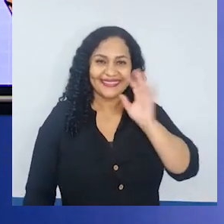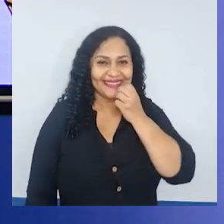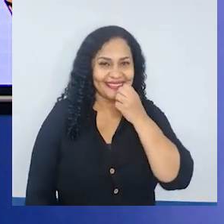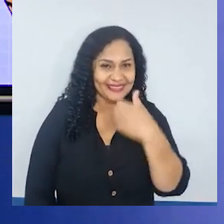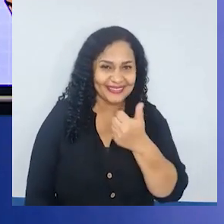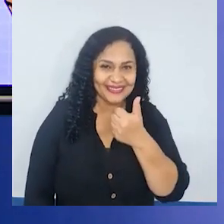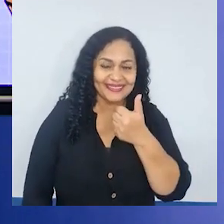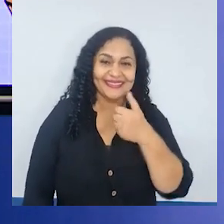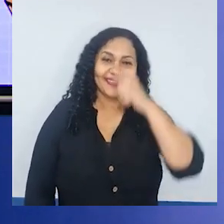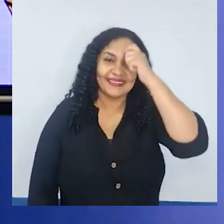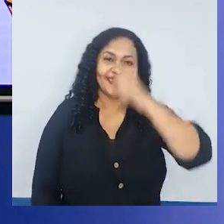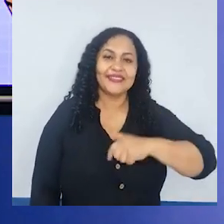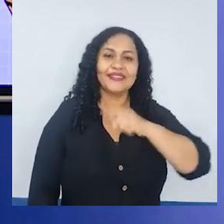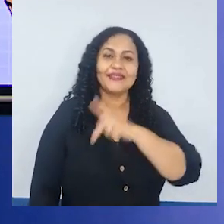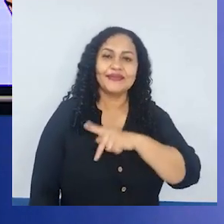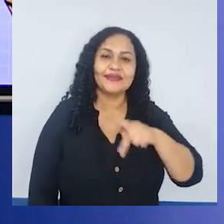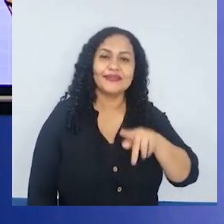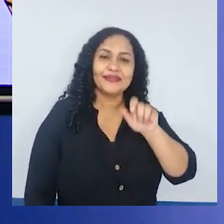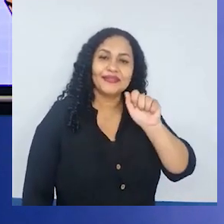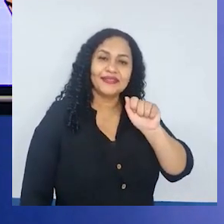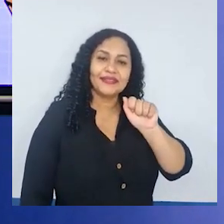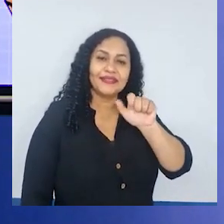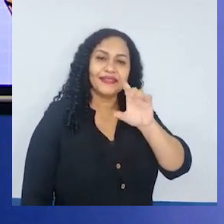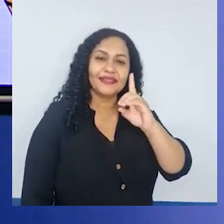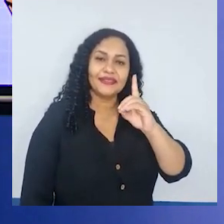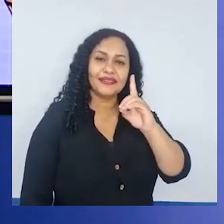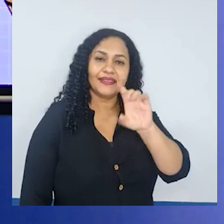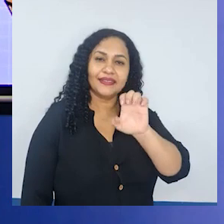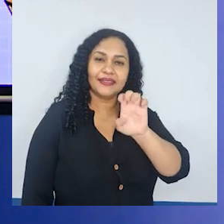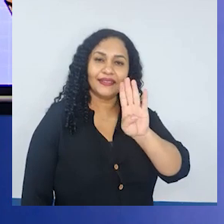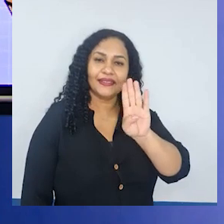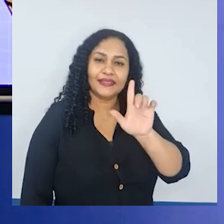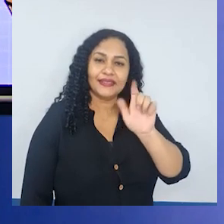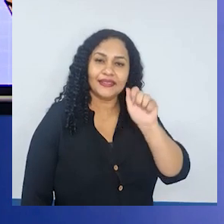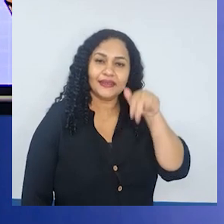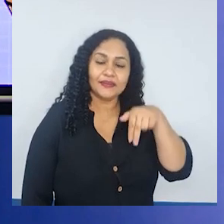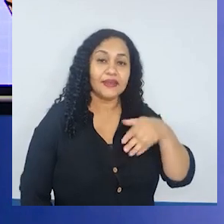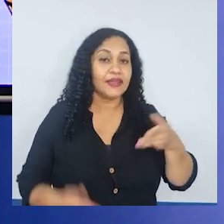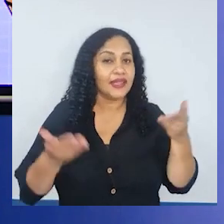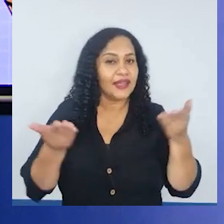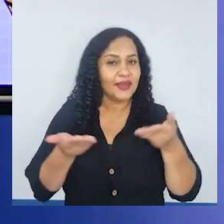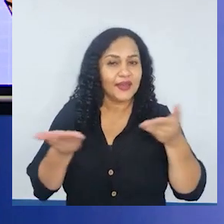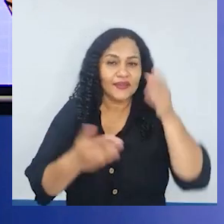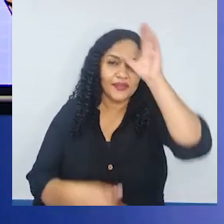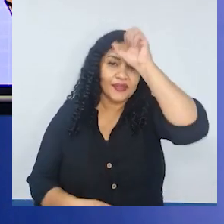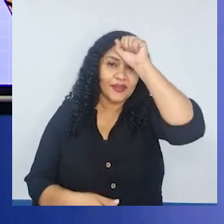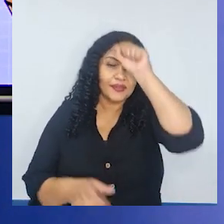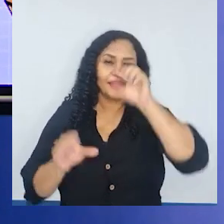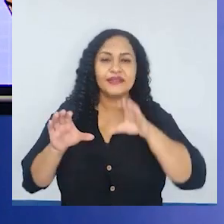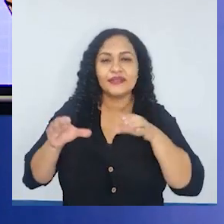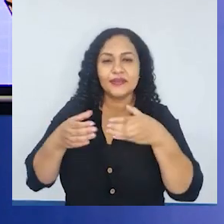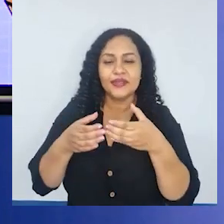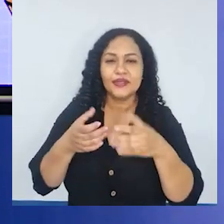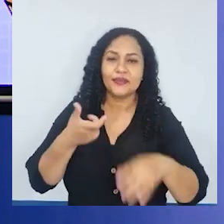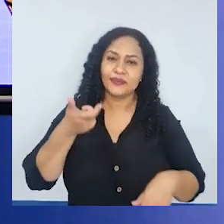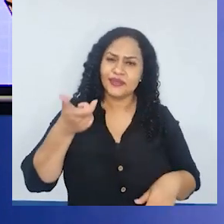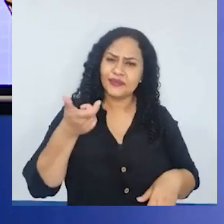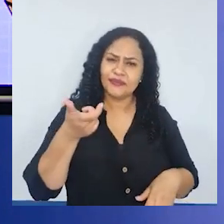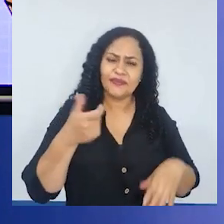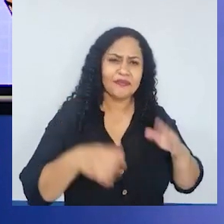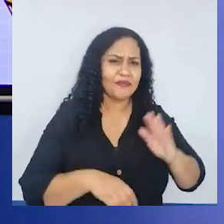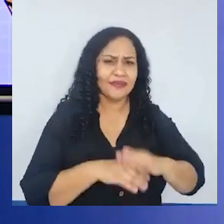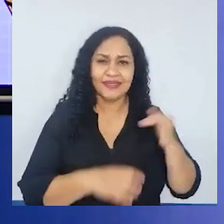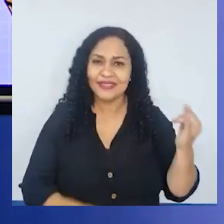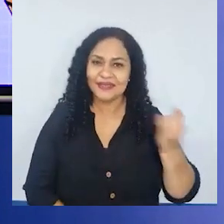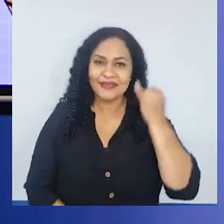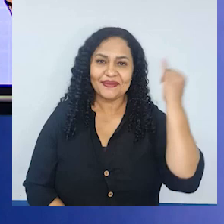Oi, turma, tudo bem? Eu sou o professor Adeblan e hoje vamos aprender sobre uma das classes de palavras